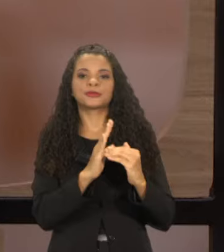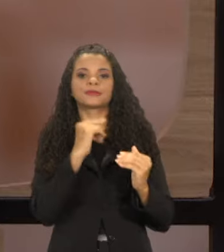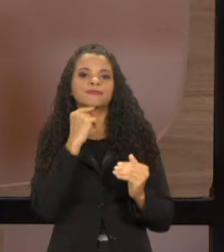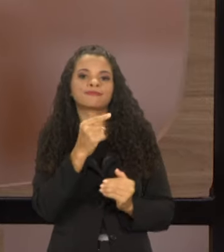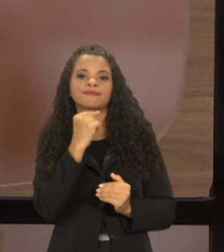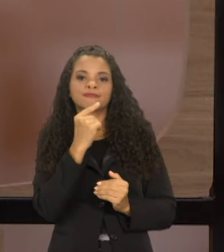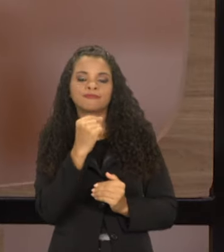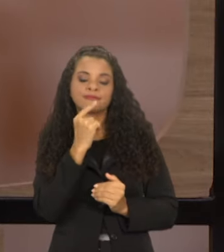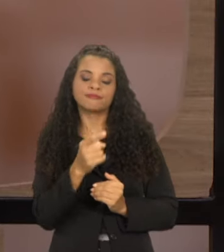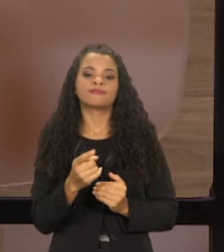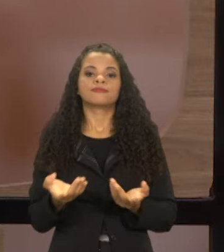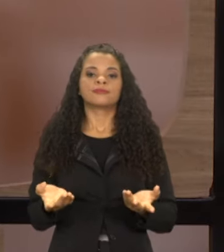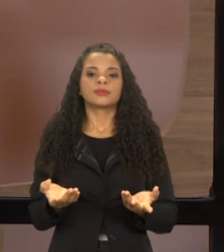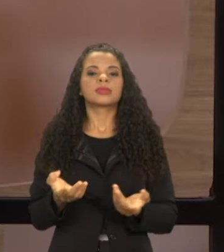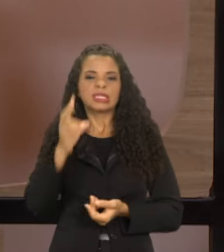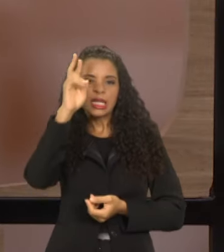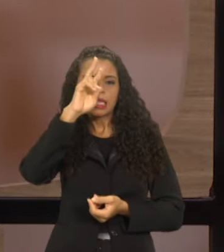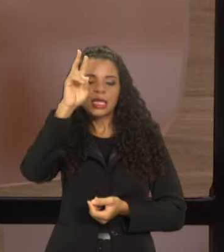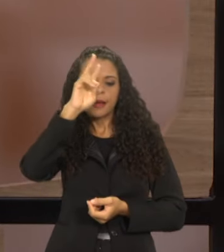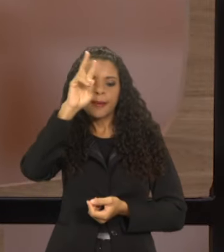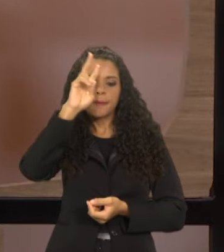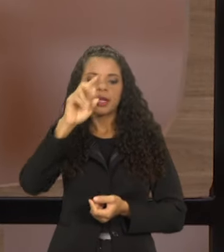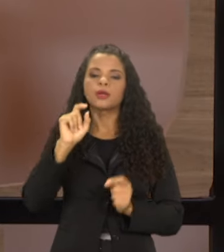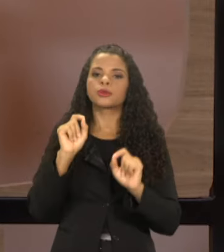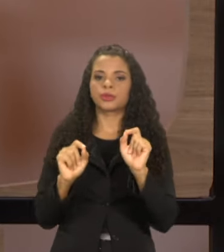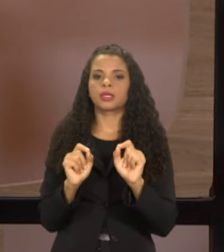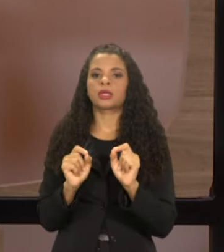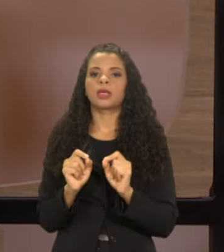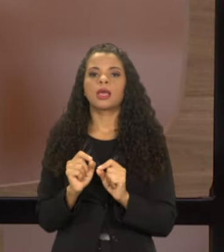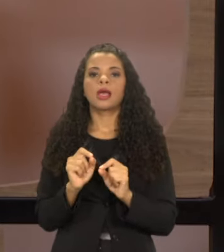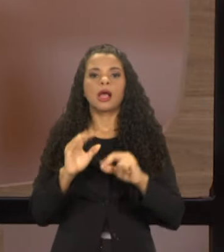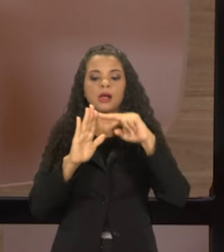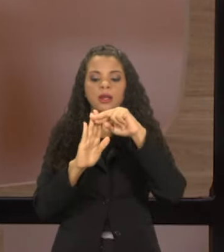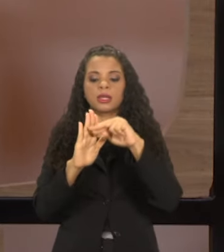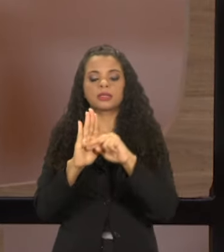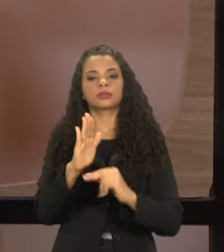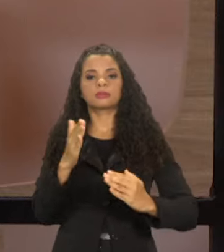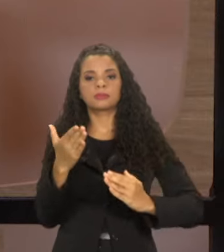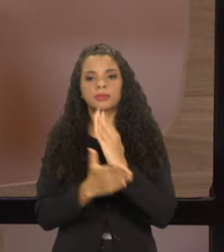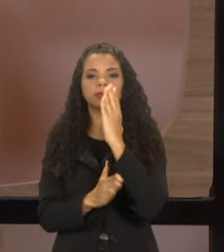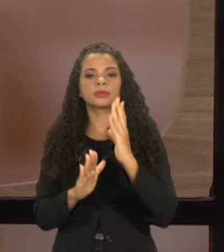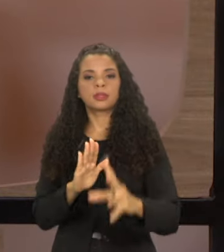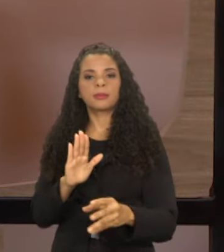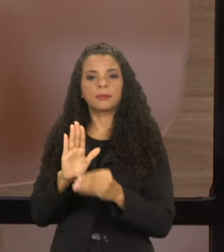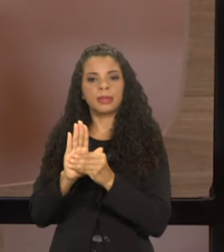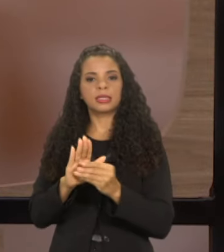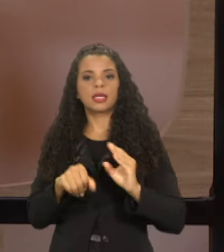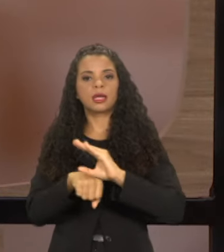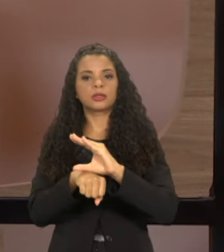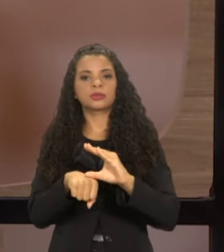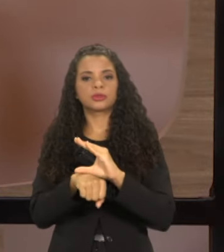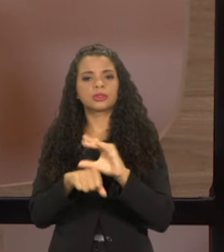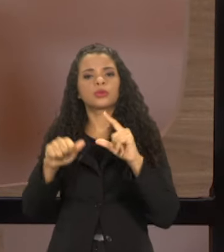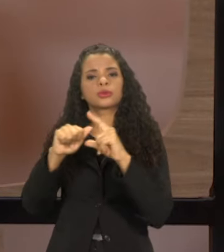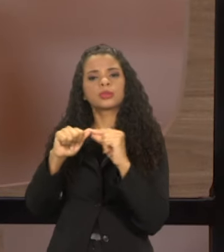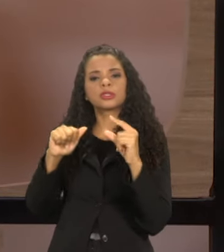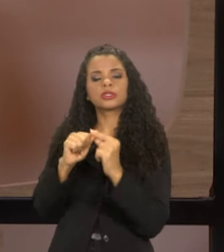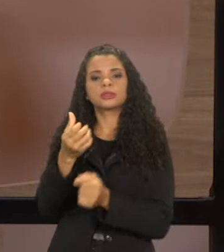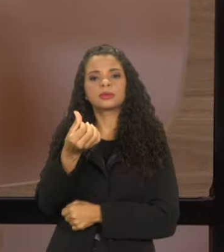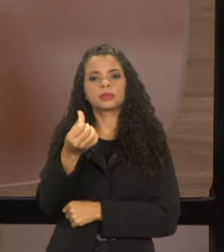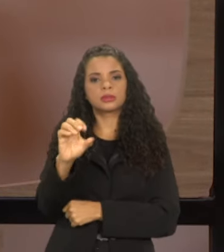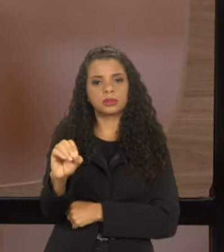E a gente lembra aqui os requisitos para aprovação de uma emenda à Constituição, que está previsto lá no artigo 60 da Constituição